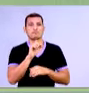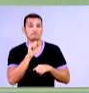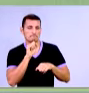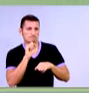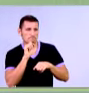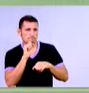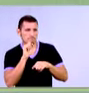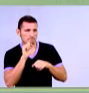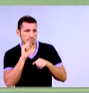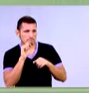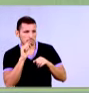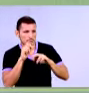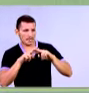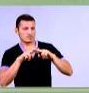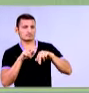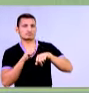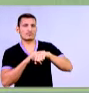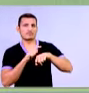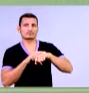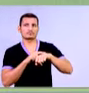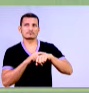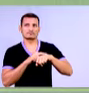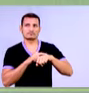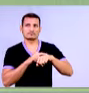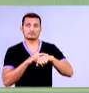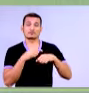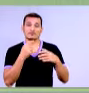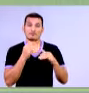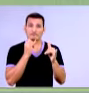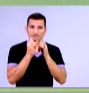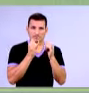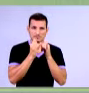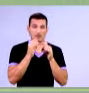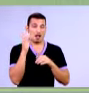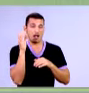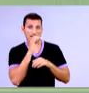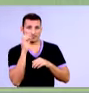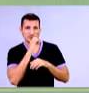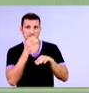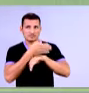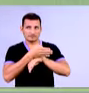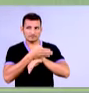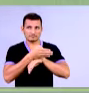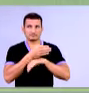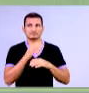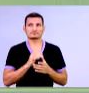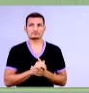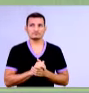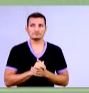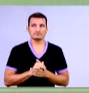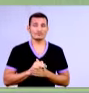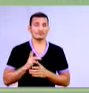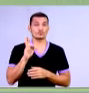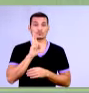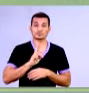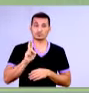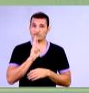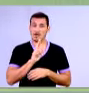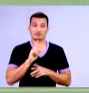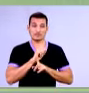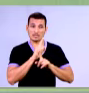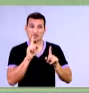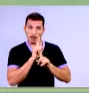tempo. Então, repetindo, informação rapidamente acessível, o usuário